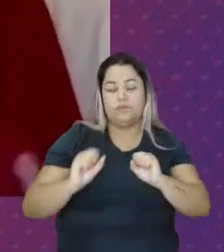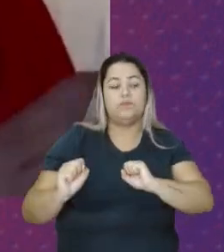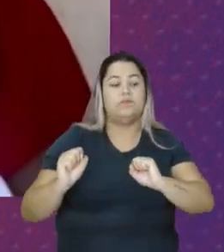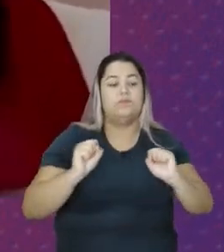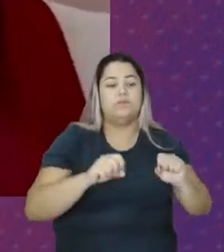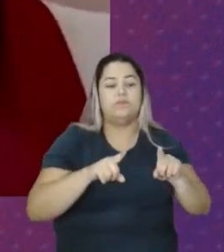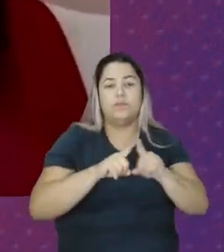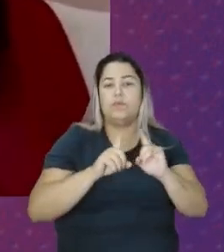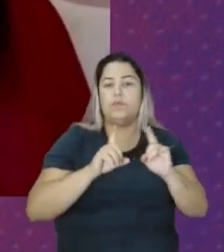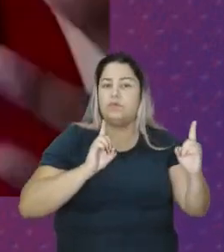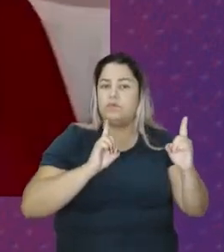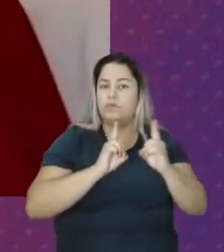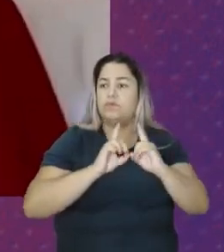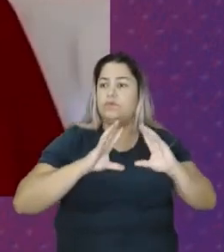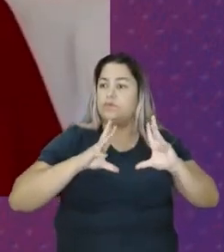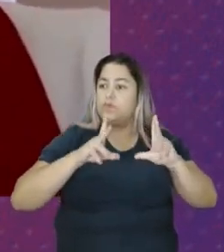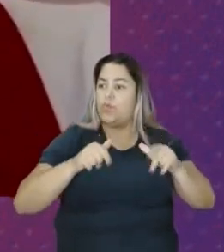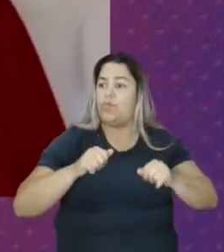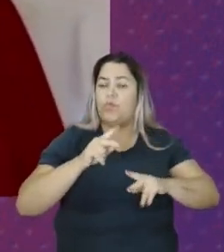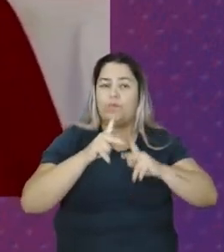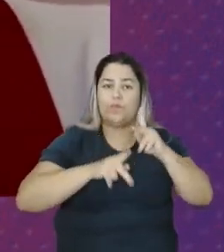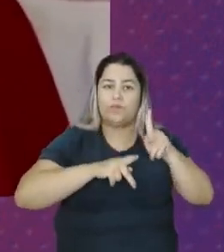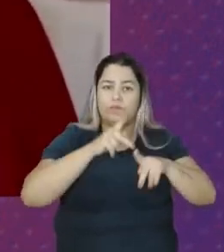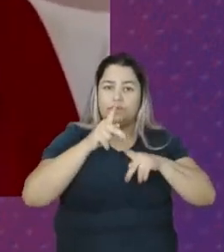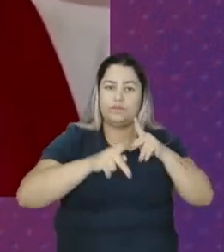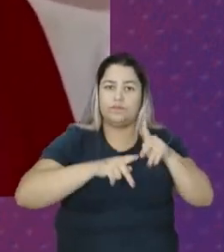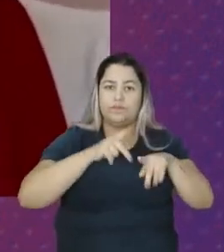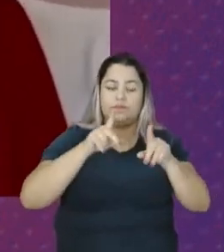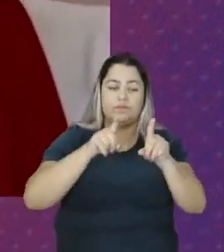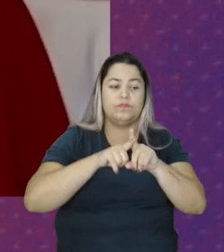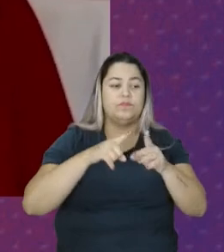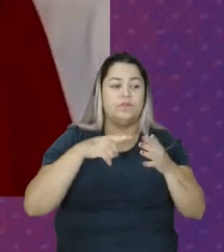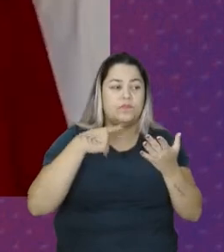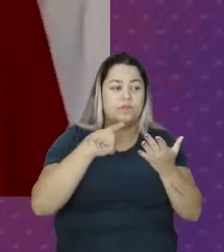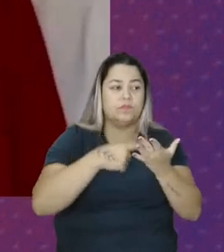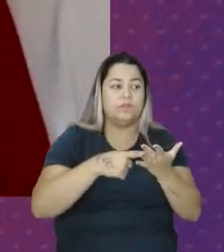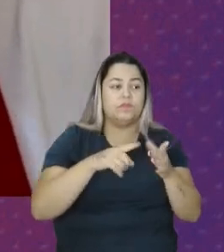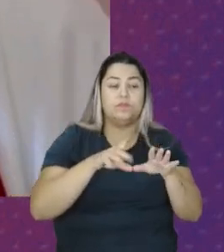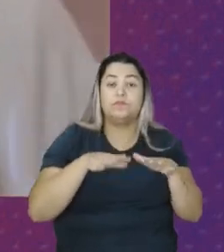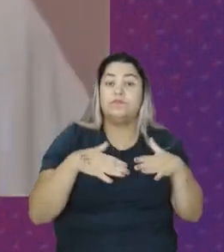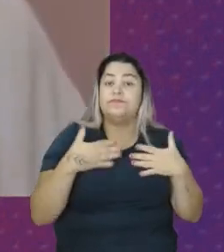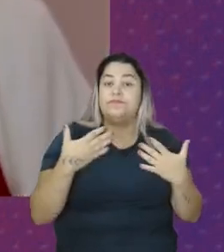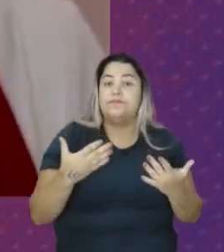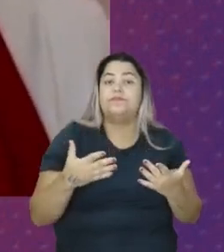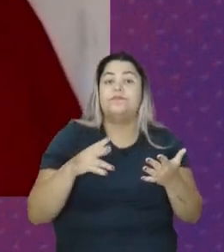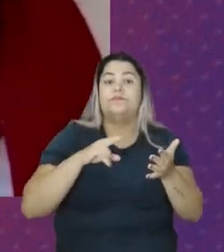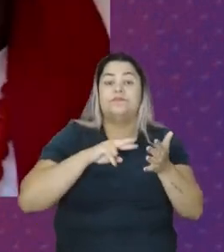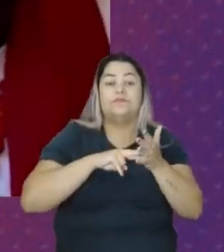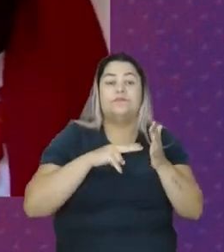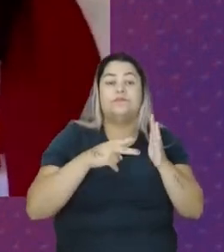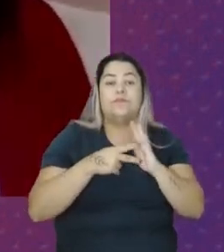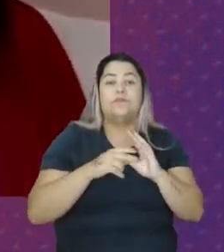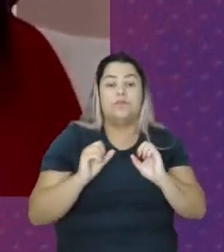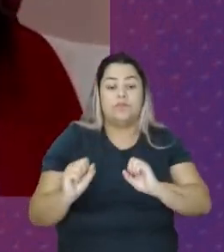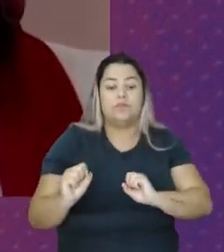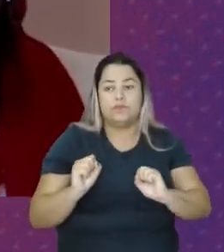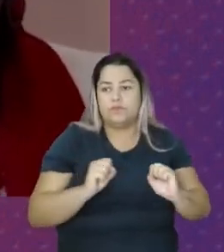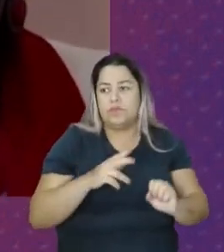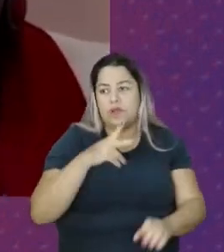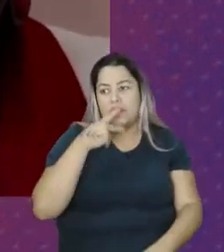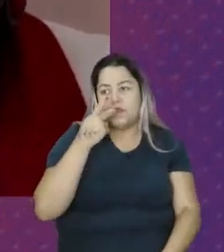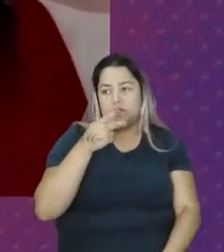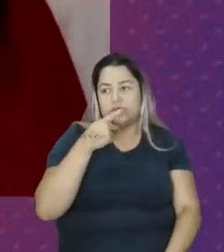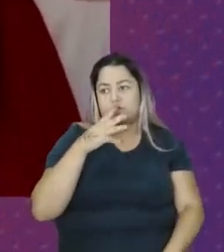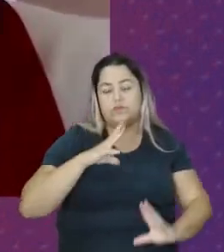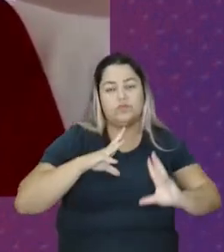de verdade toda a população. Isso é uma ação afirmativa. Então, nesse sentido, eu poderia ficar aqui dizendo para vocês que